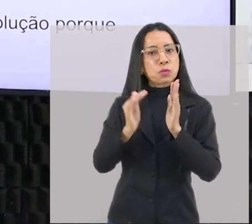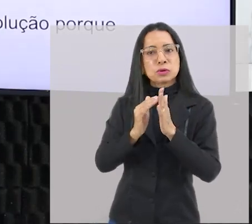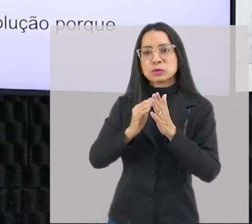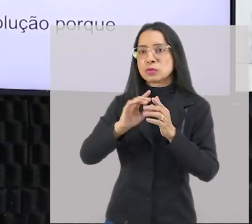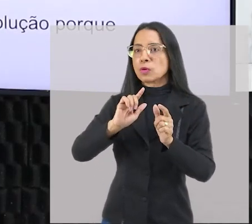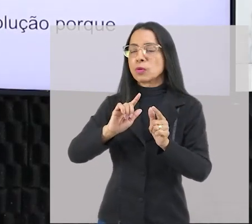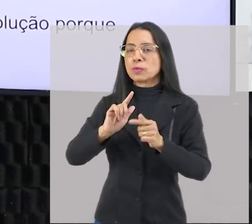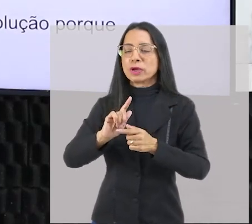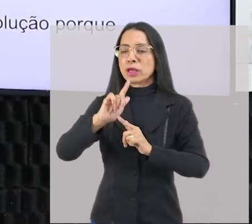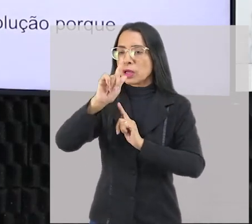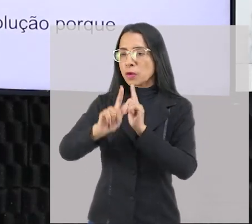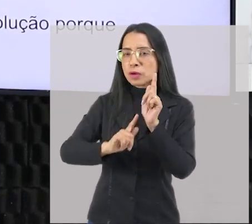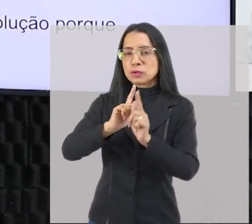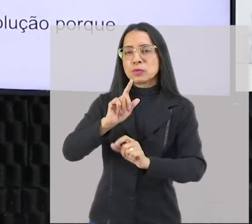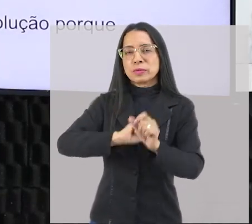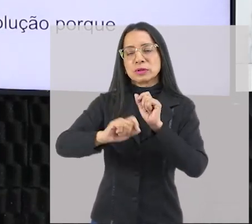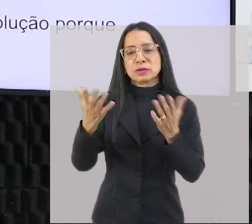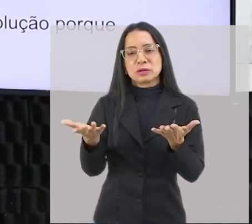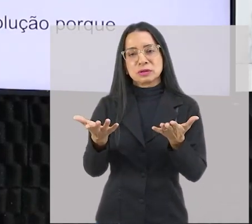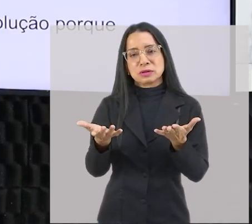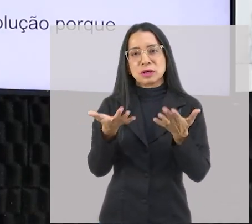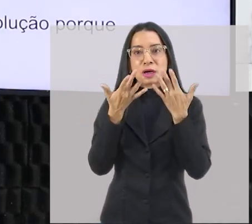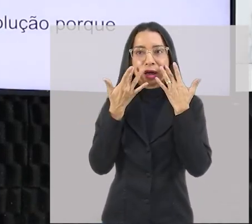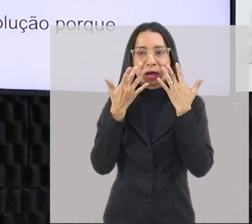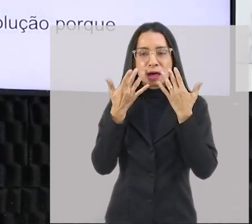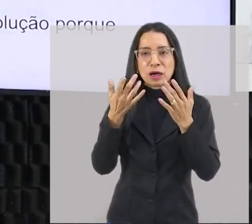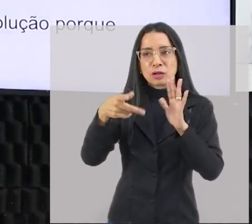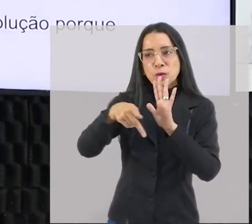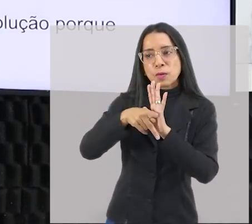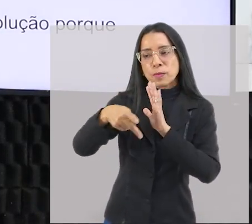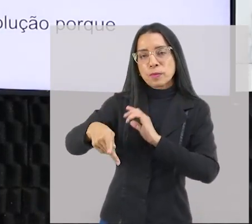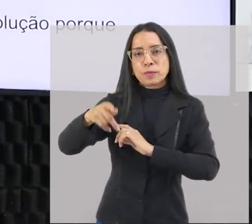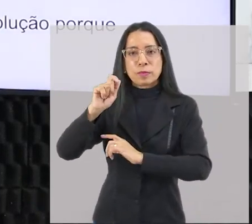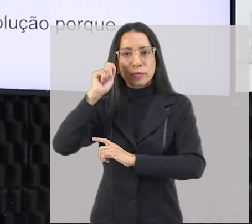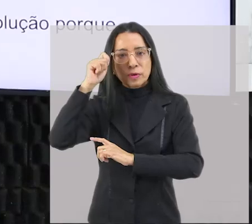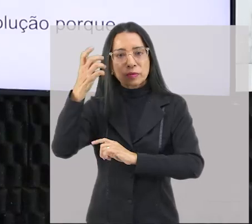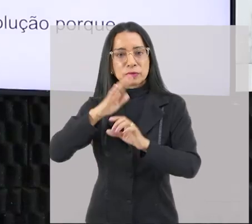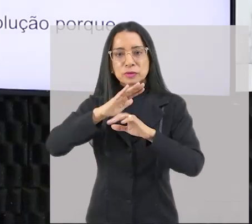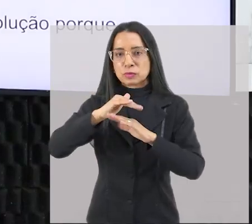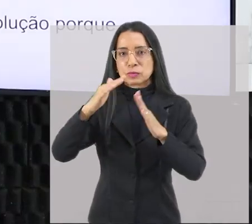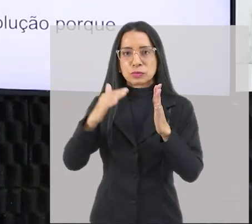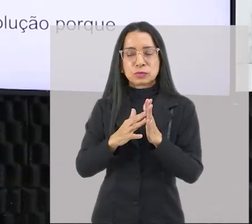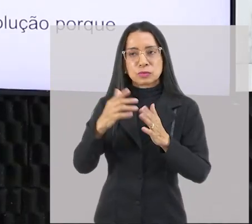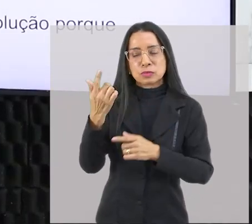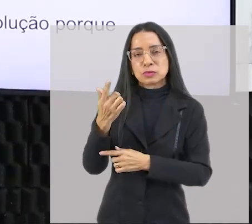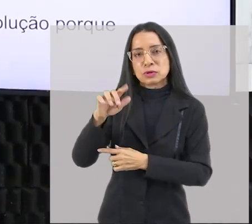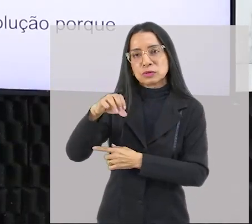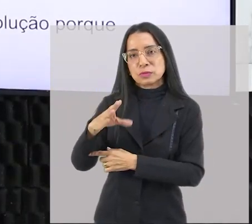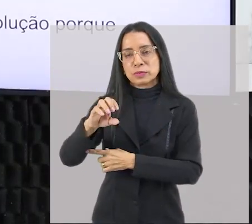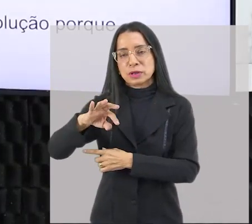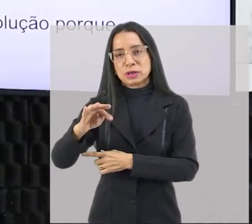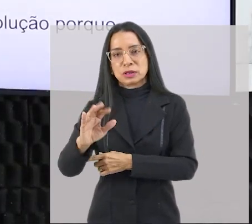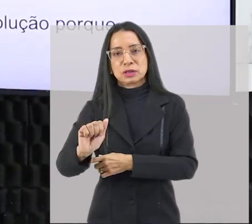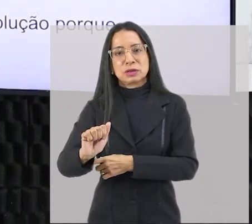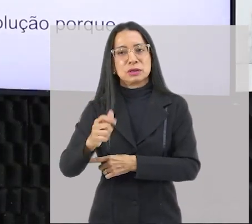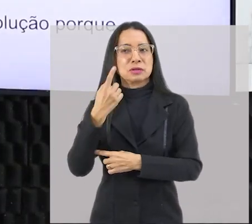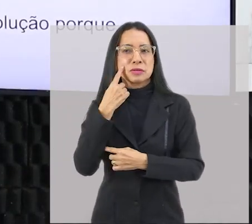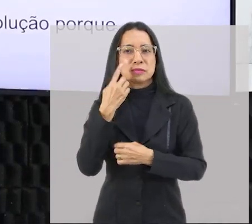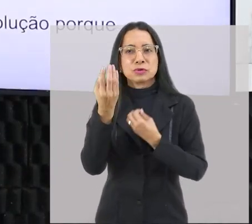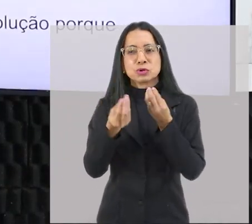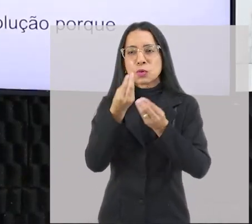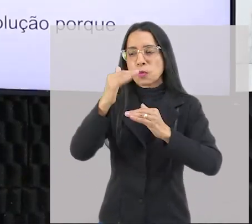cubismo tem como inspiração a arte africana, com toda a sua geometria, que era considerada inferior